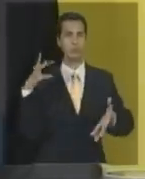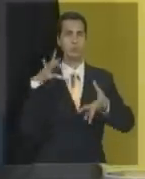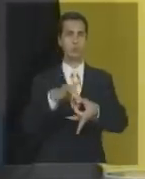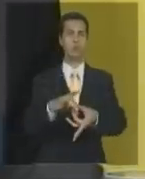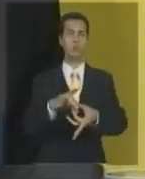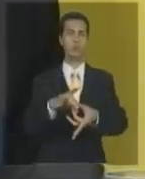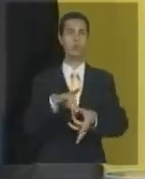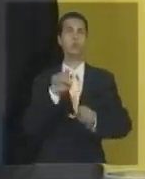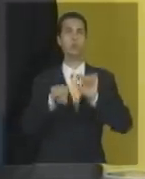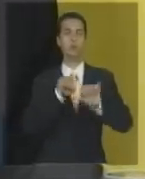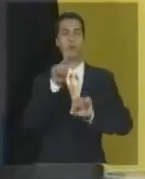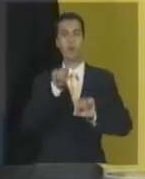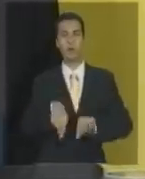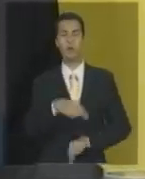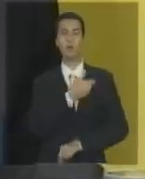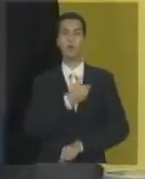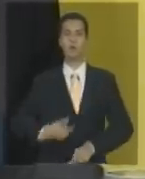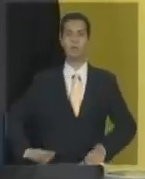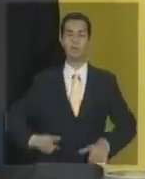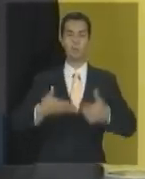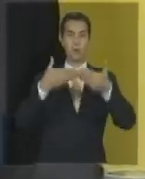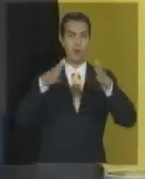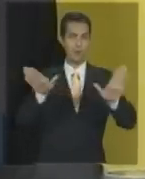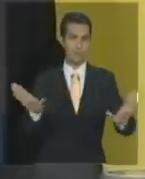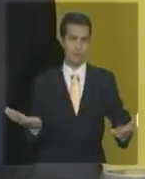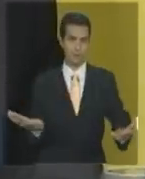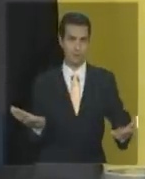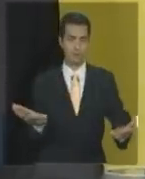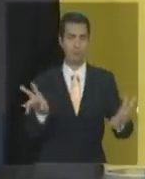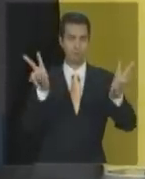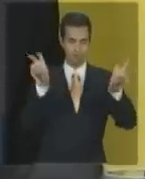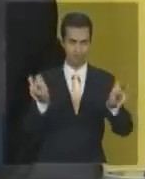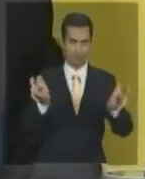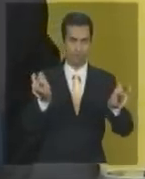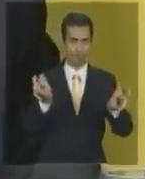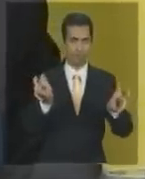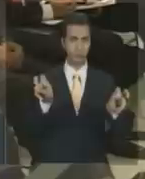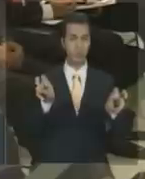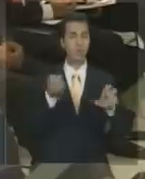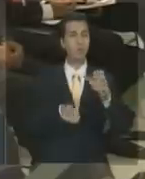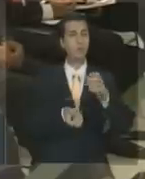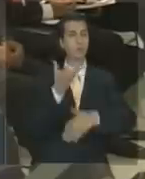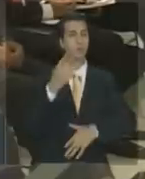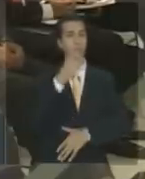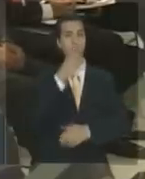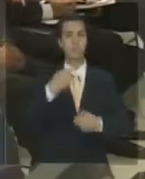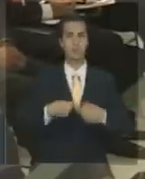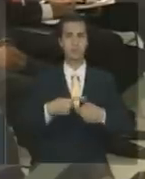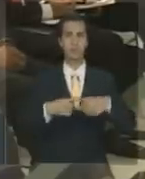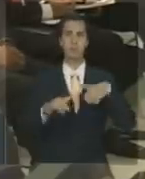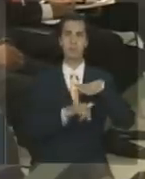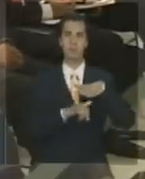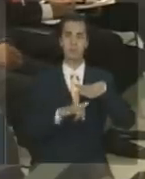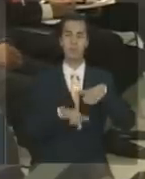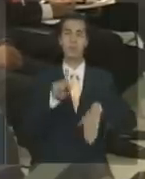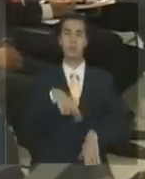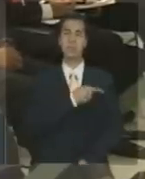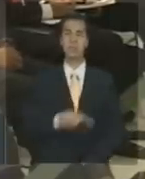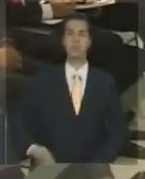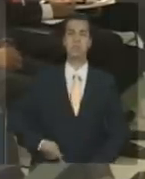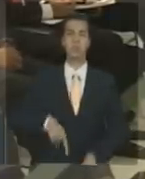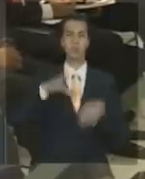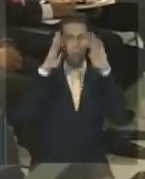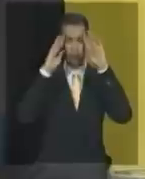denominada Governo Aberto, que, como todos sabem, foi lançada em Nova York pelo presidente Obama junto com a